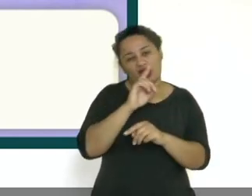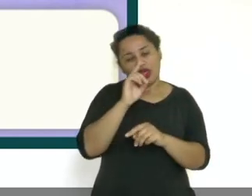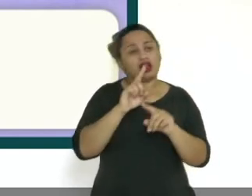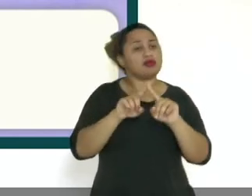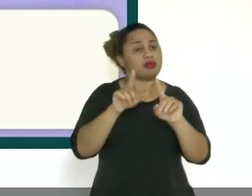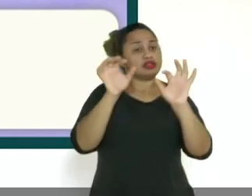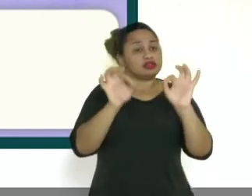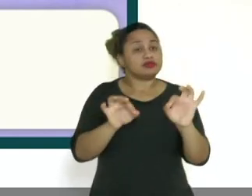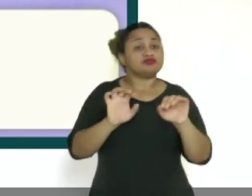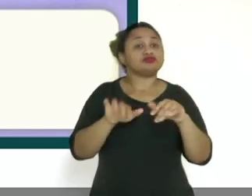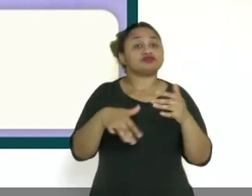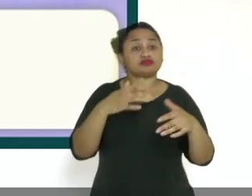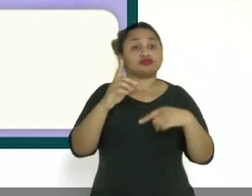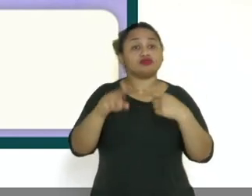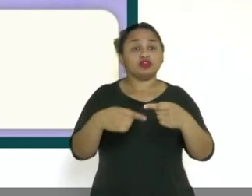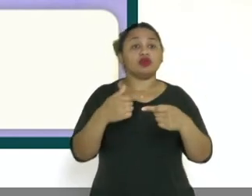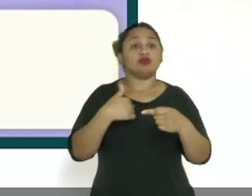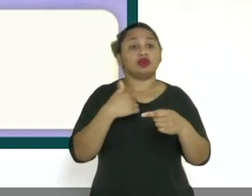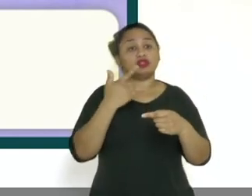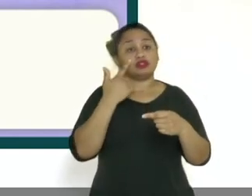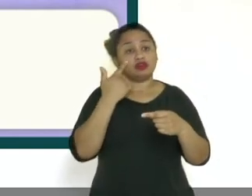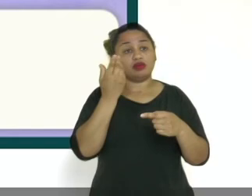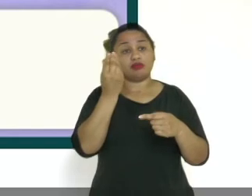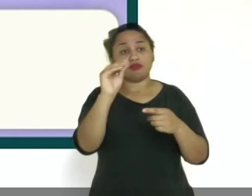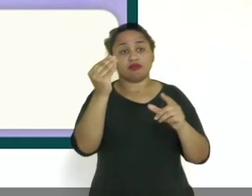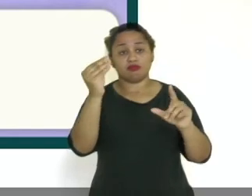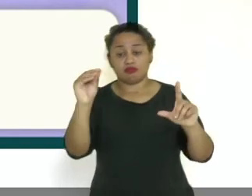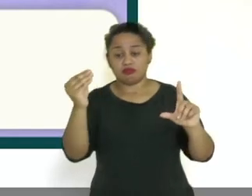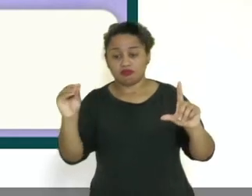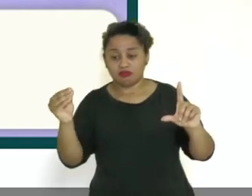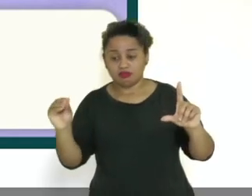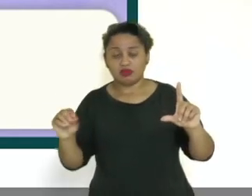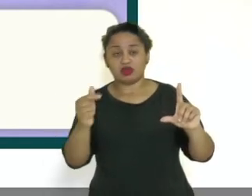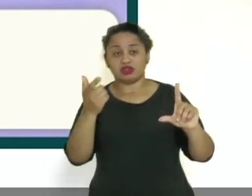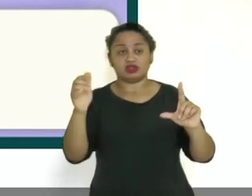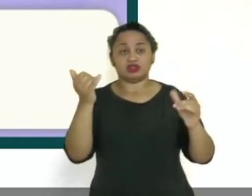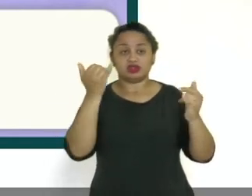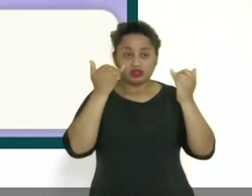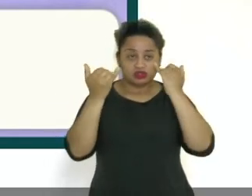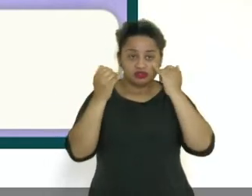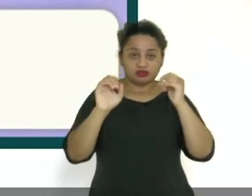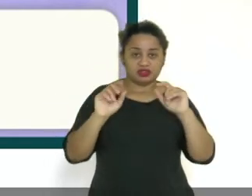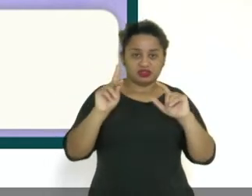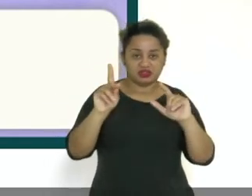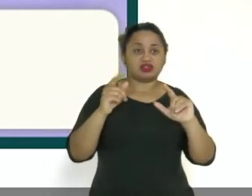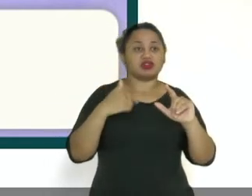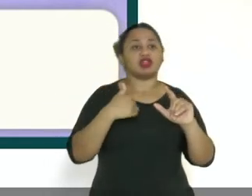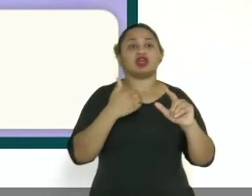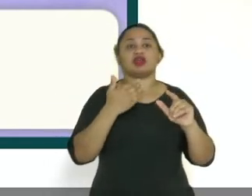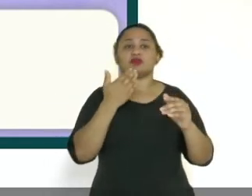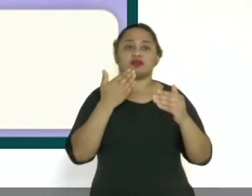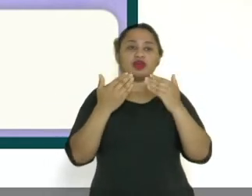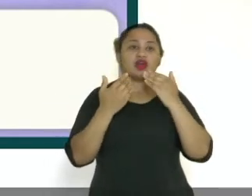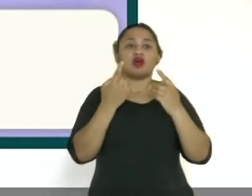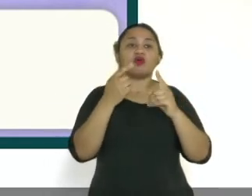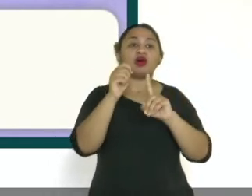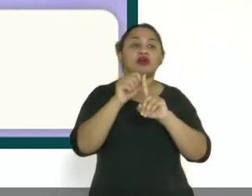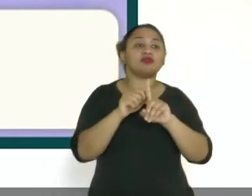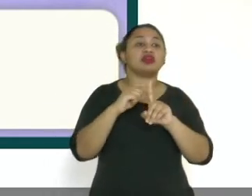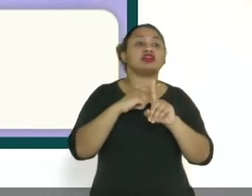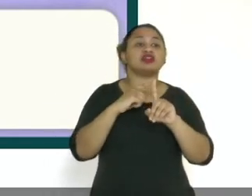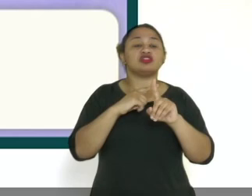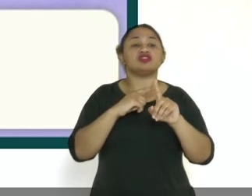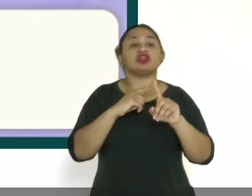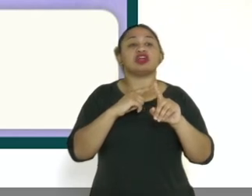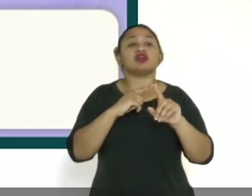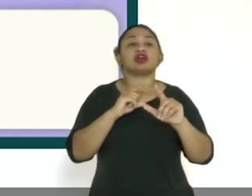bom? Aí nisso ele vai passando e você vai colocando os outros também para ir completando aqui, tá bom? Aí ele fala, ó, qual dos meses tinha menos tempo